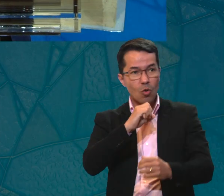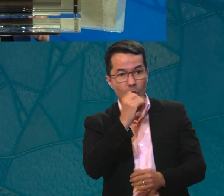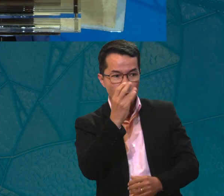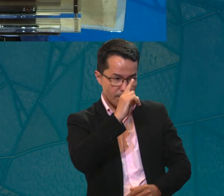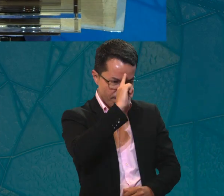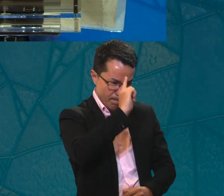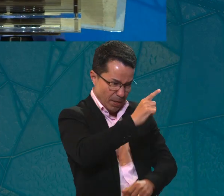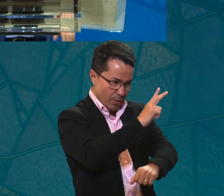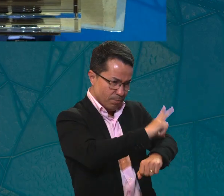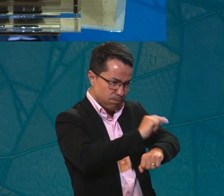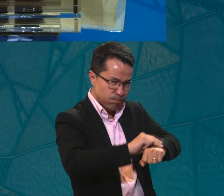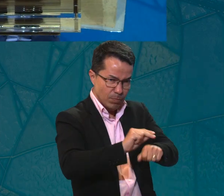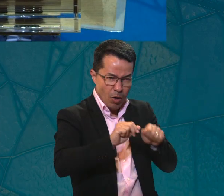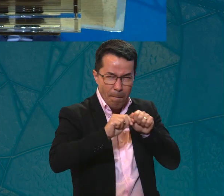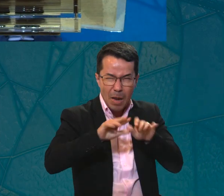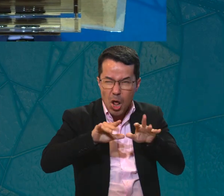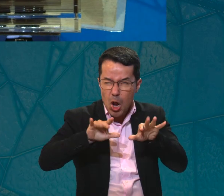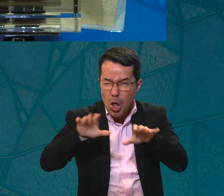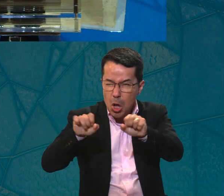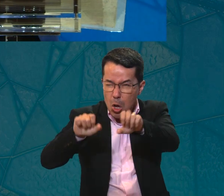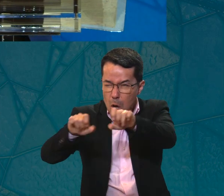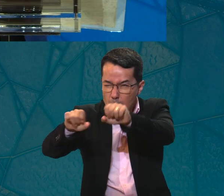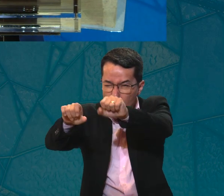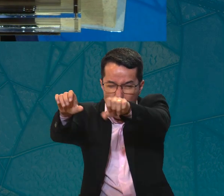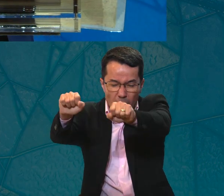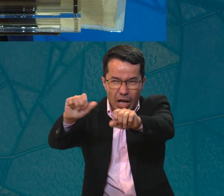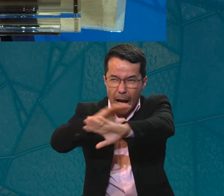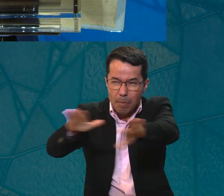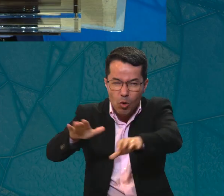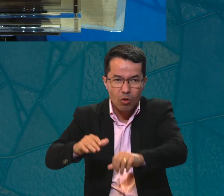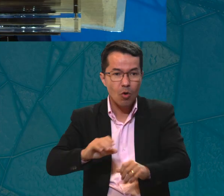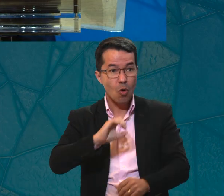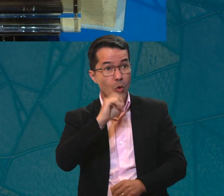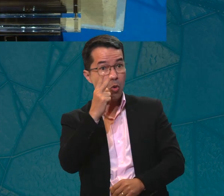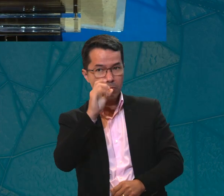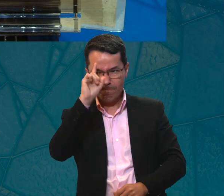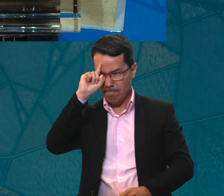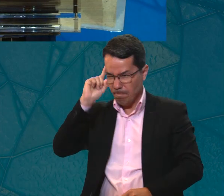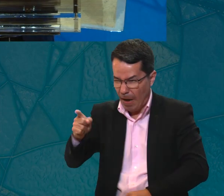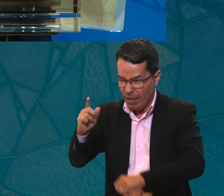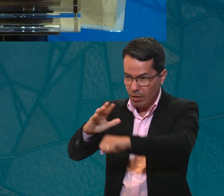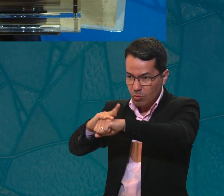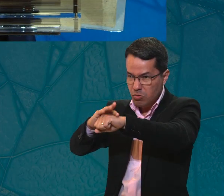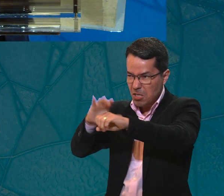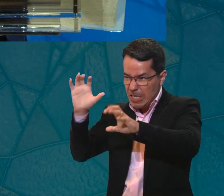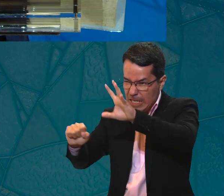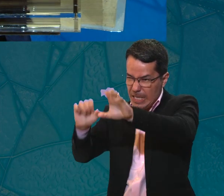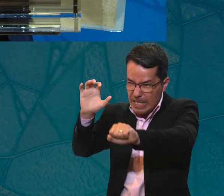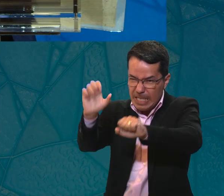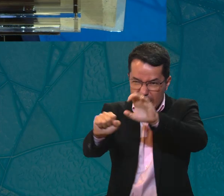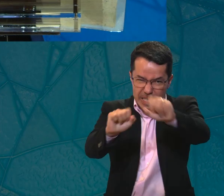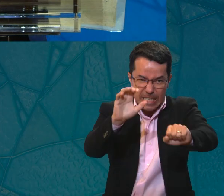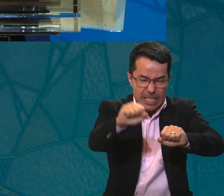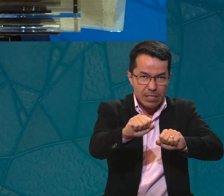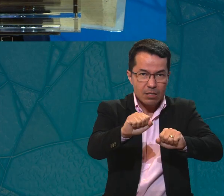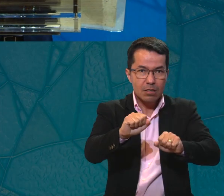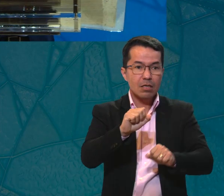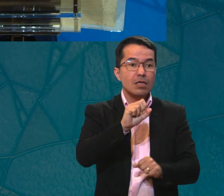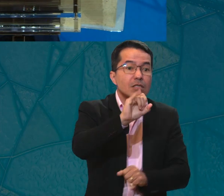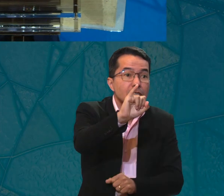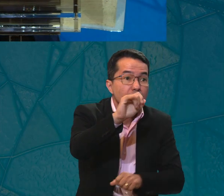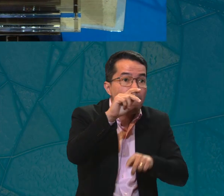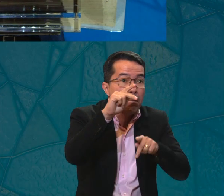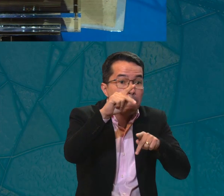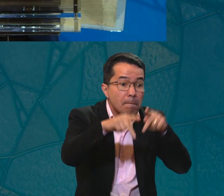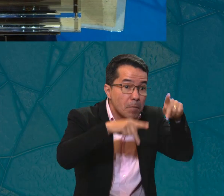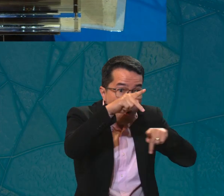gafanhotos que consumam a terra, ou se enviar a peste entre o meu povo, se o meu povo,